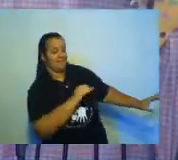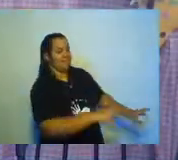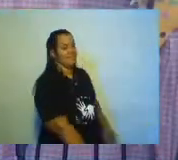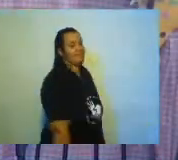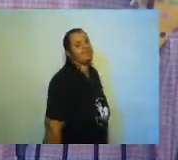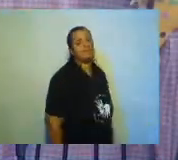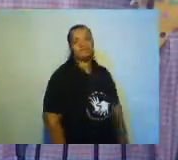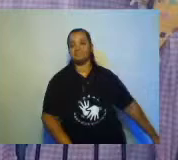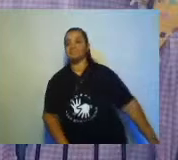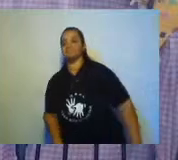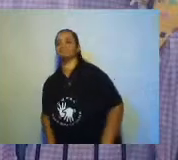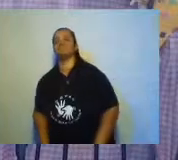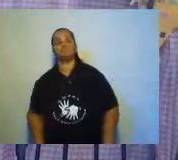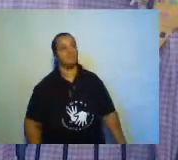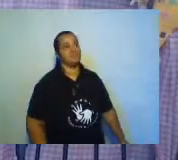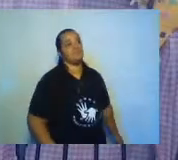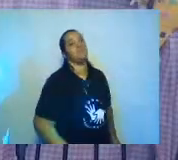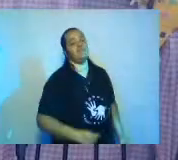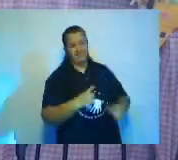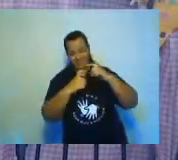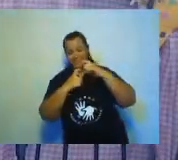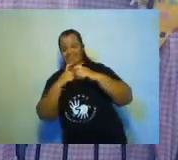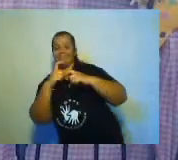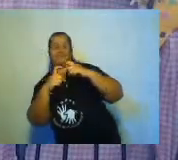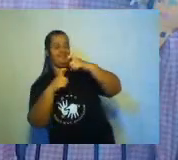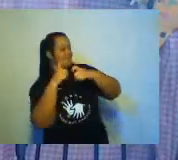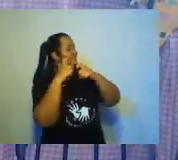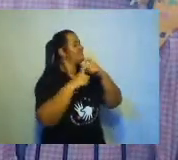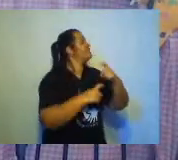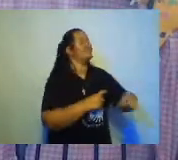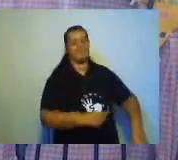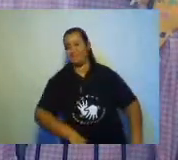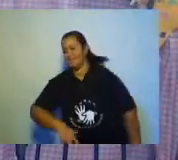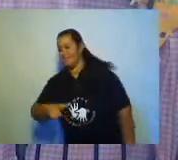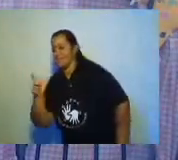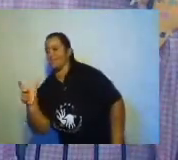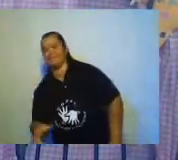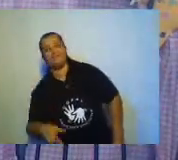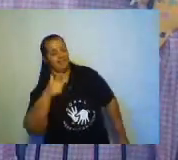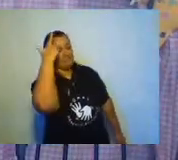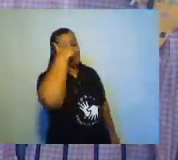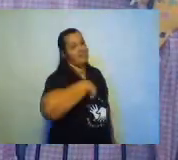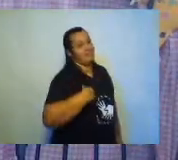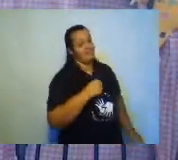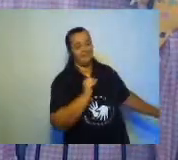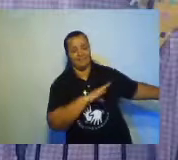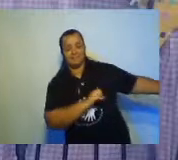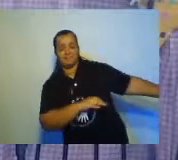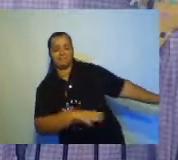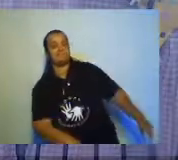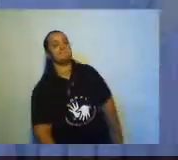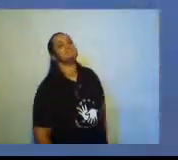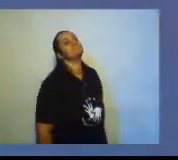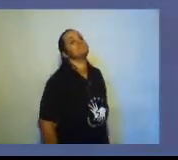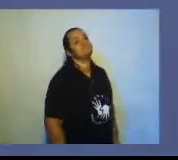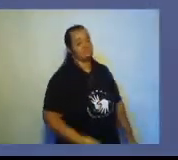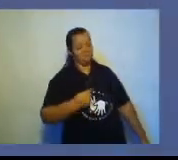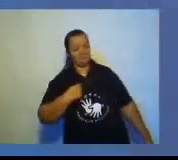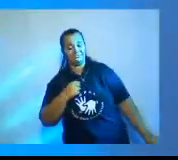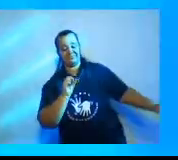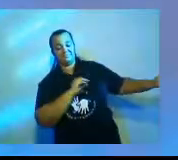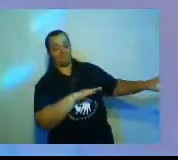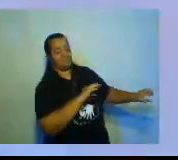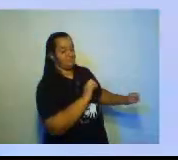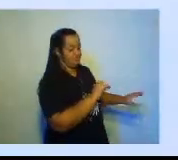eu, quem ensinou fui eu. Se ele faz a noite inteira, pede pra falar besteira. Quem ensinou fui eu, quem